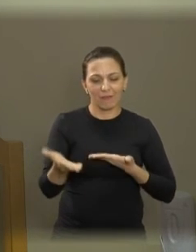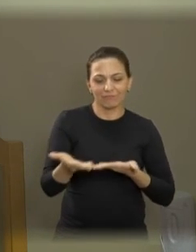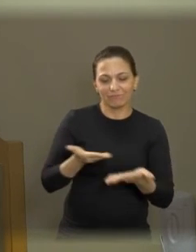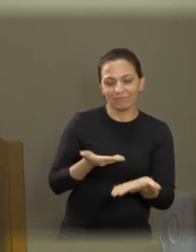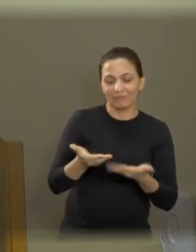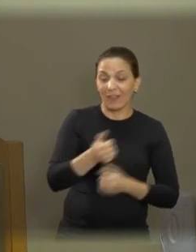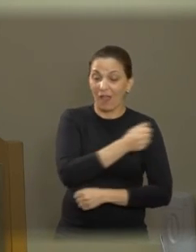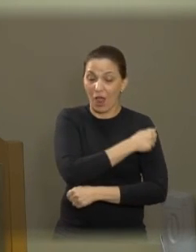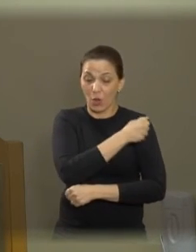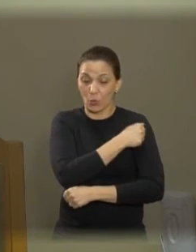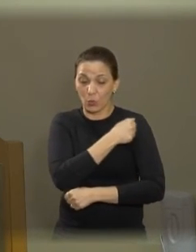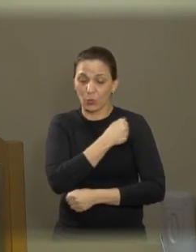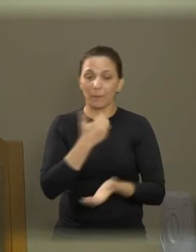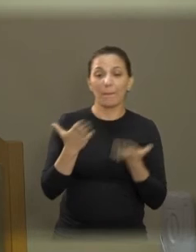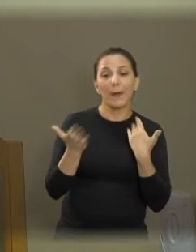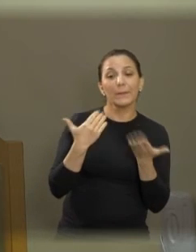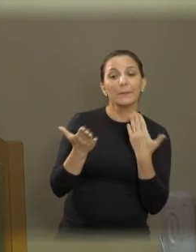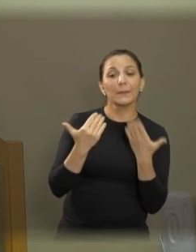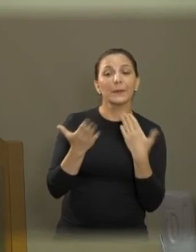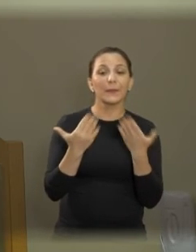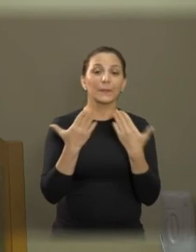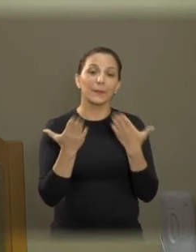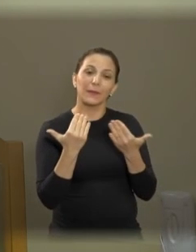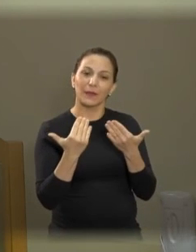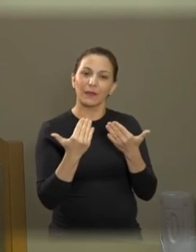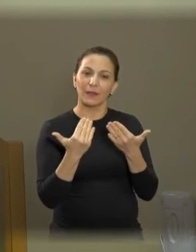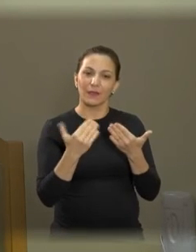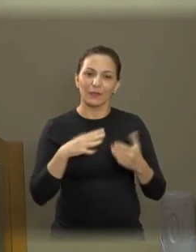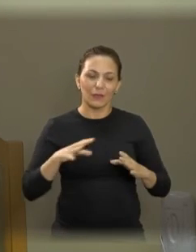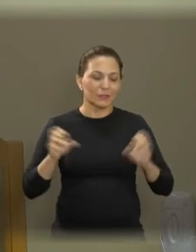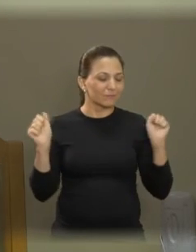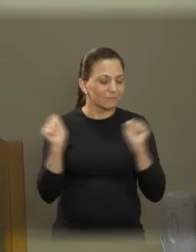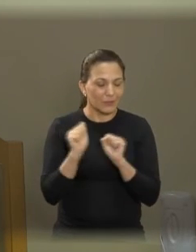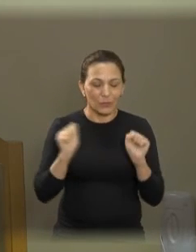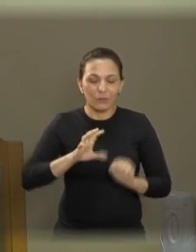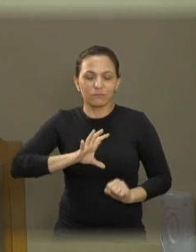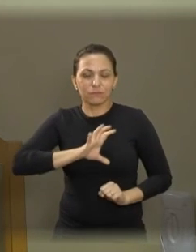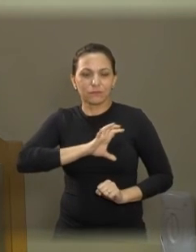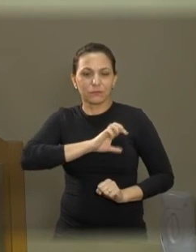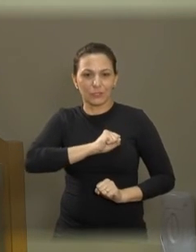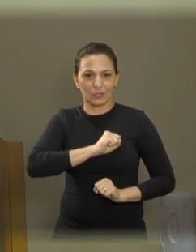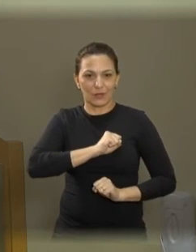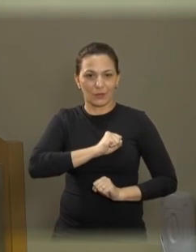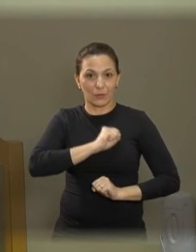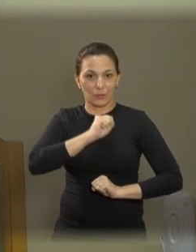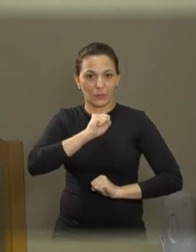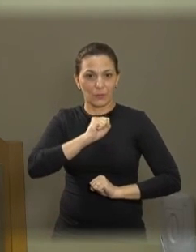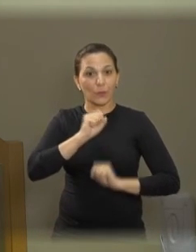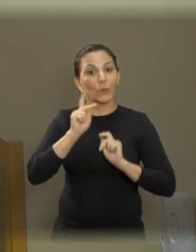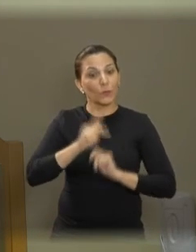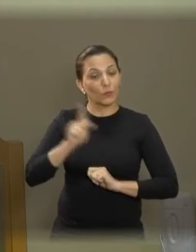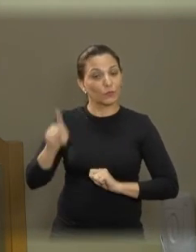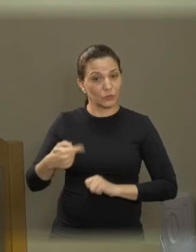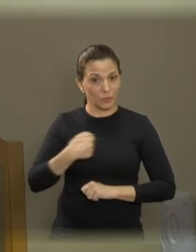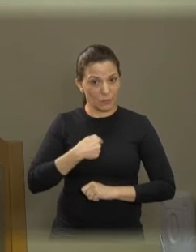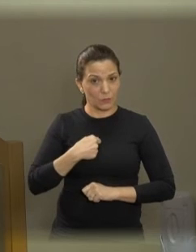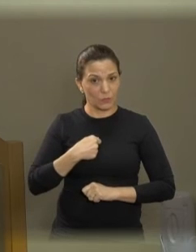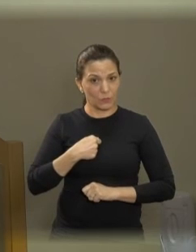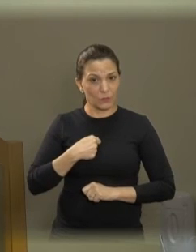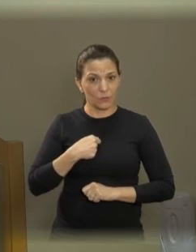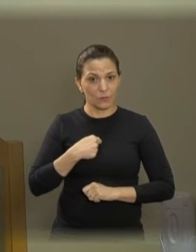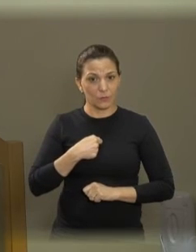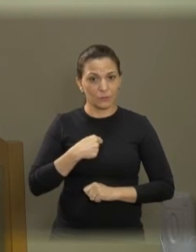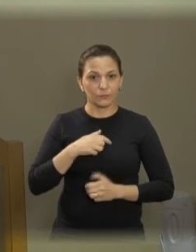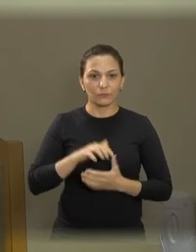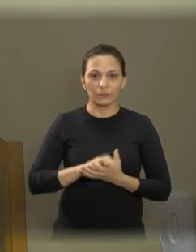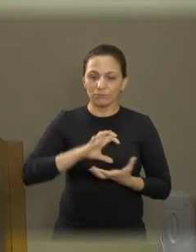meu aluno. E eu gosto disso, eu sou apaixonado por isso. Né? Mas aí, o que estava para